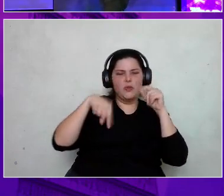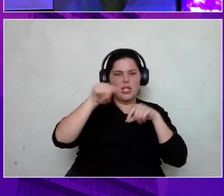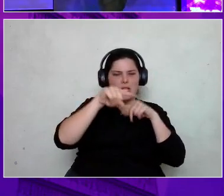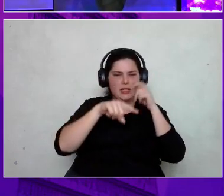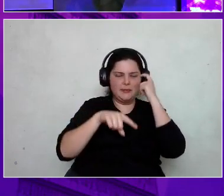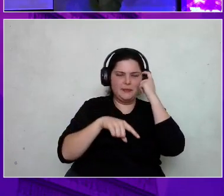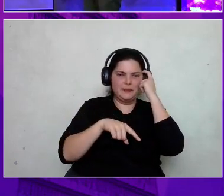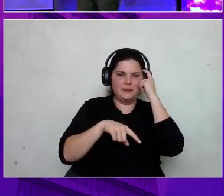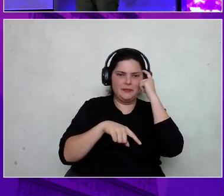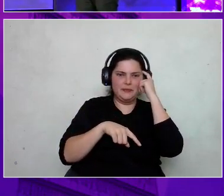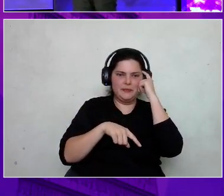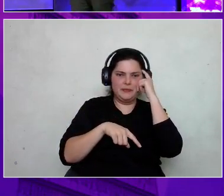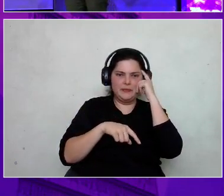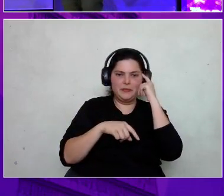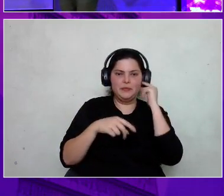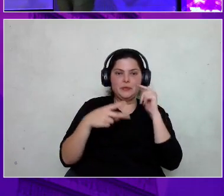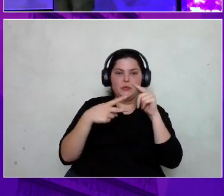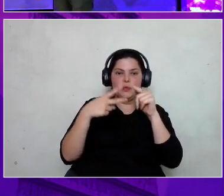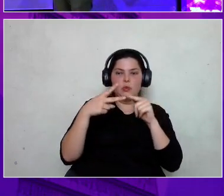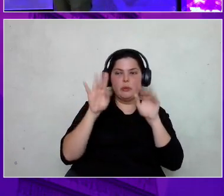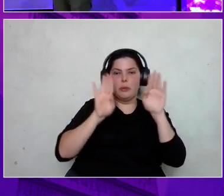Tem 2 mãos que levantaram. Tá ótimo.